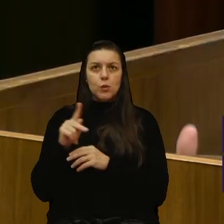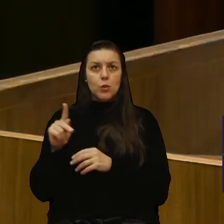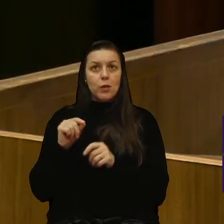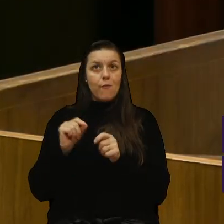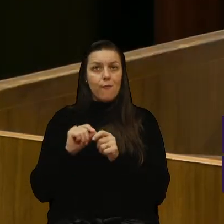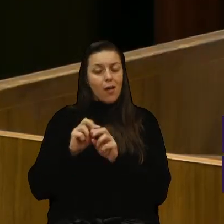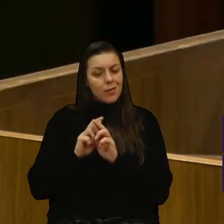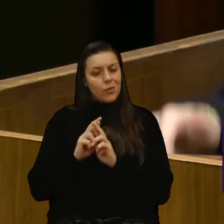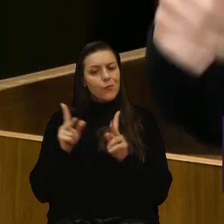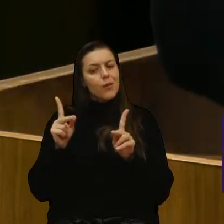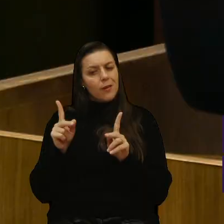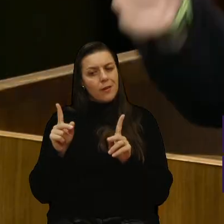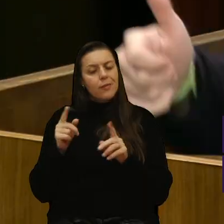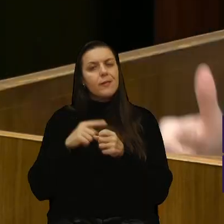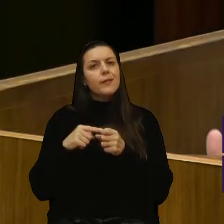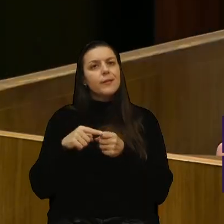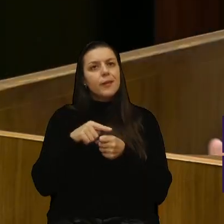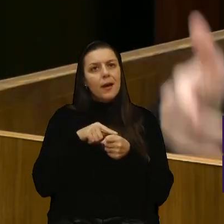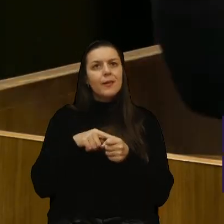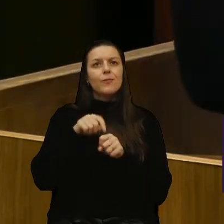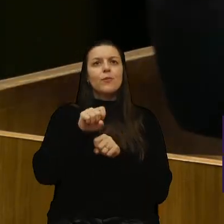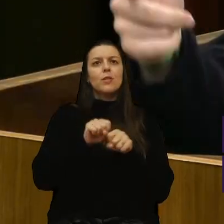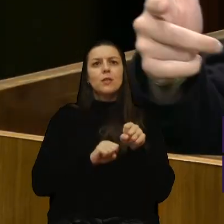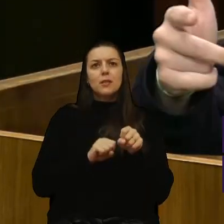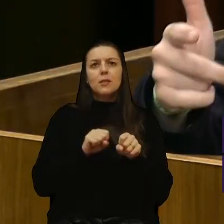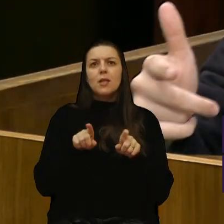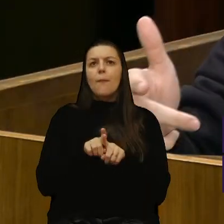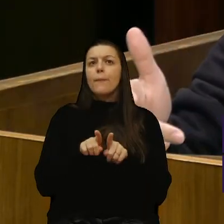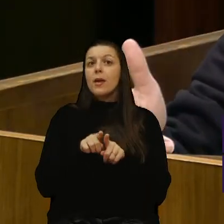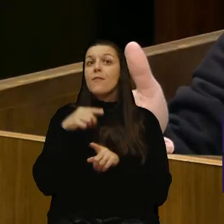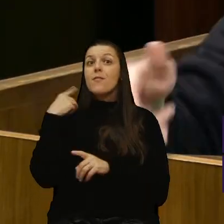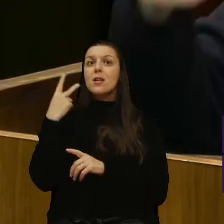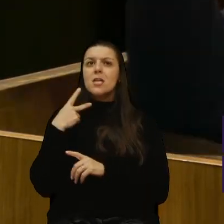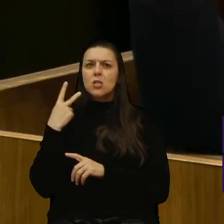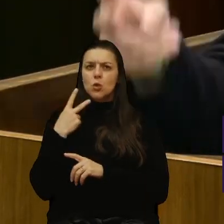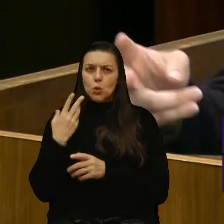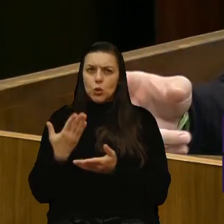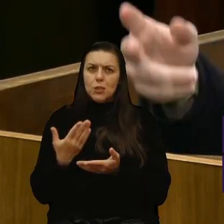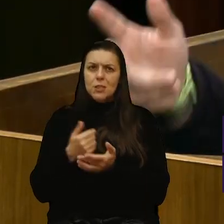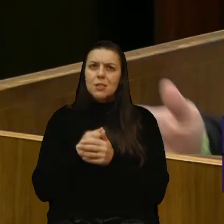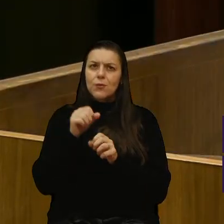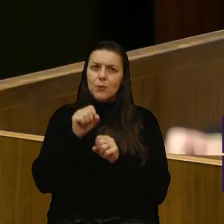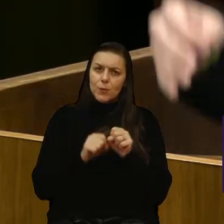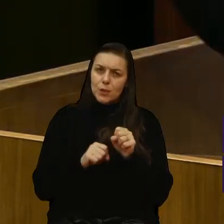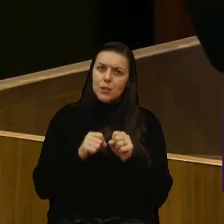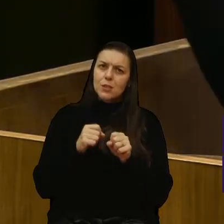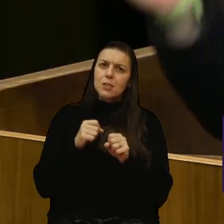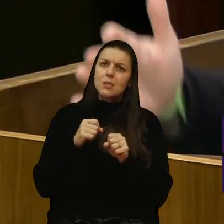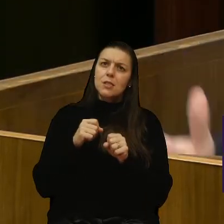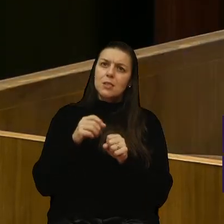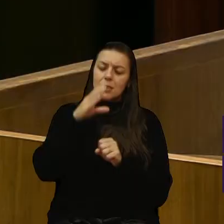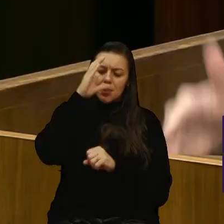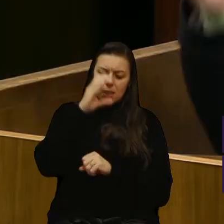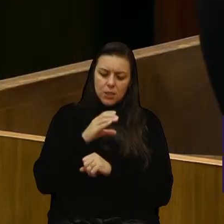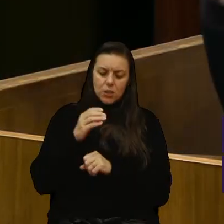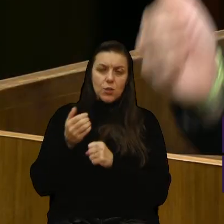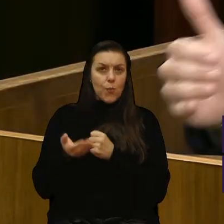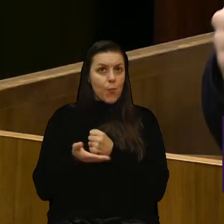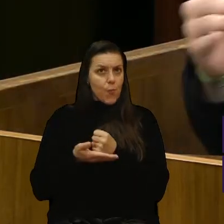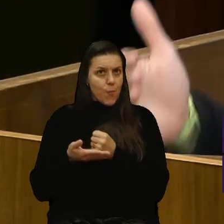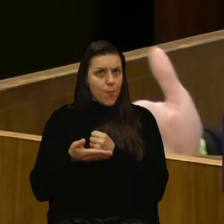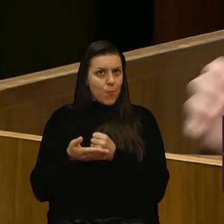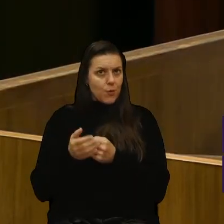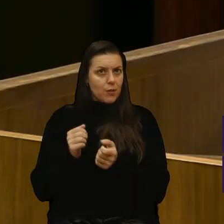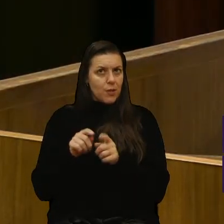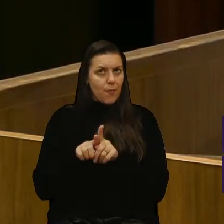fazem a diferença na nossa cidade, na nossa formação, que formam vereadores e vereadoras, que formam cidadãos e cidadãs, que formam profissionais,